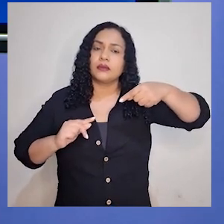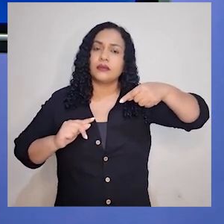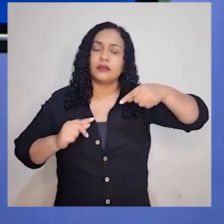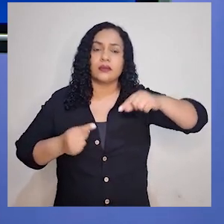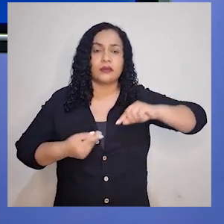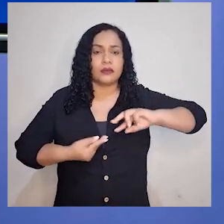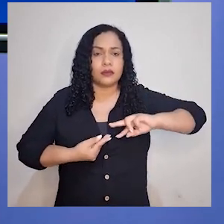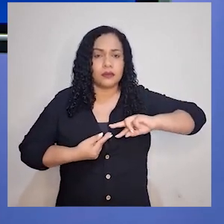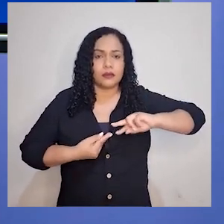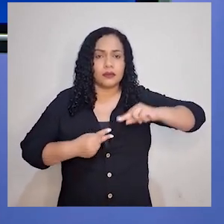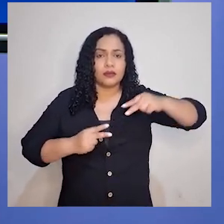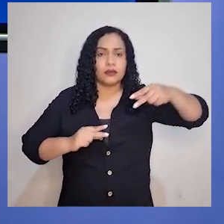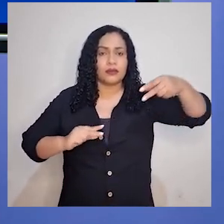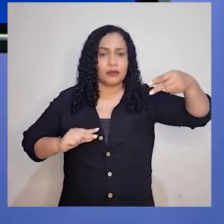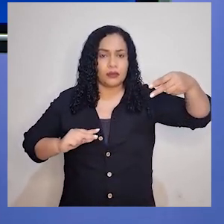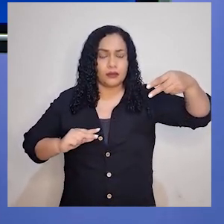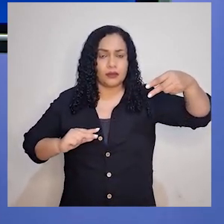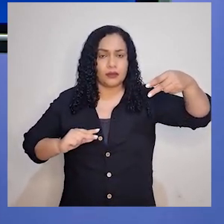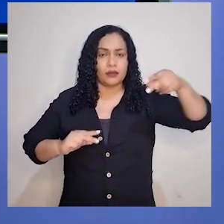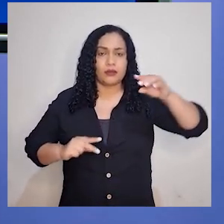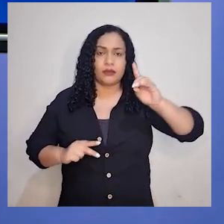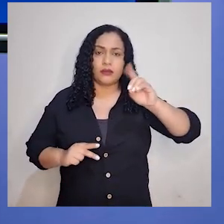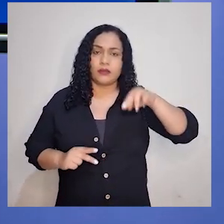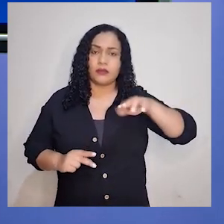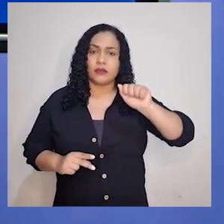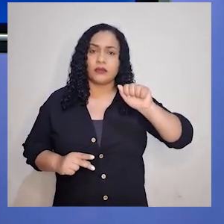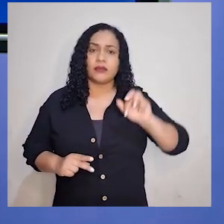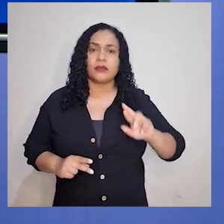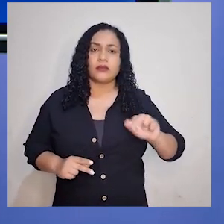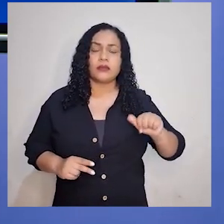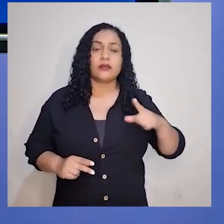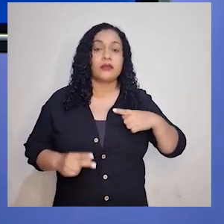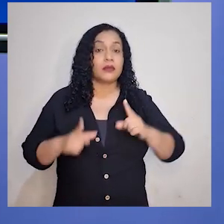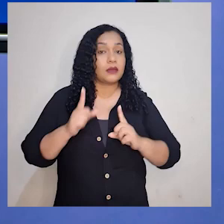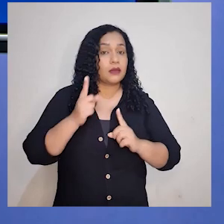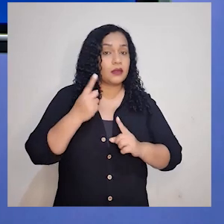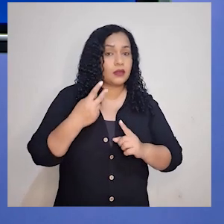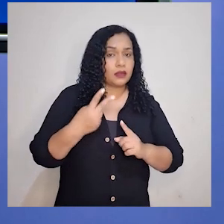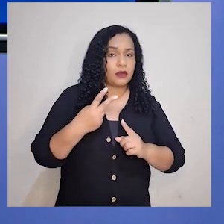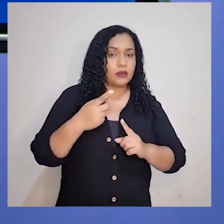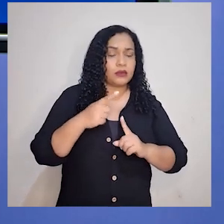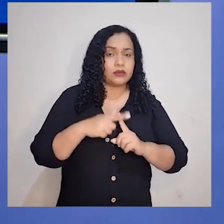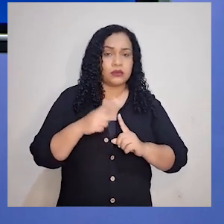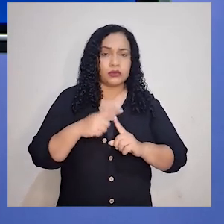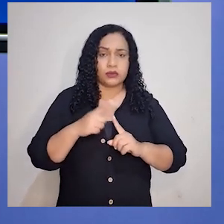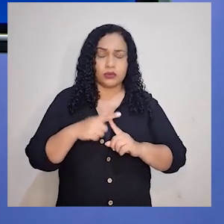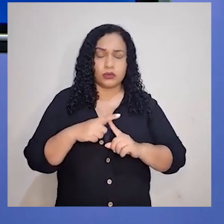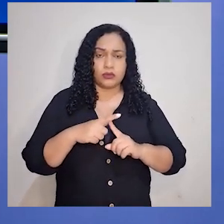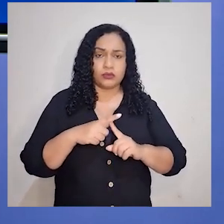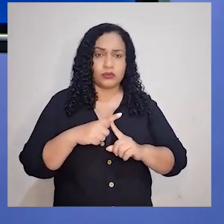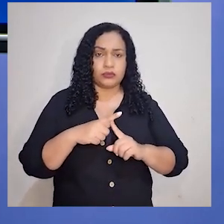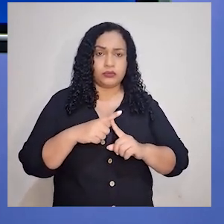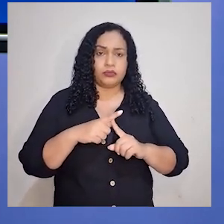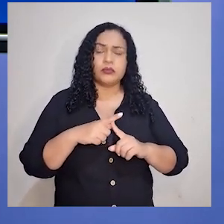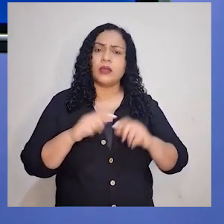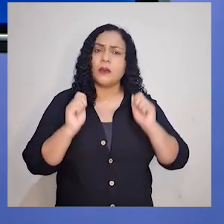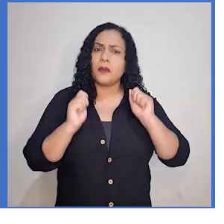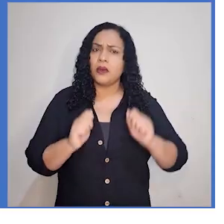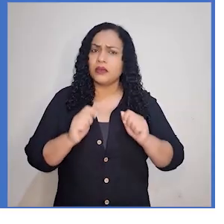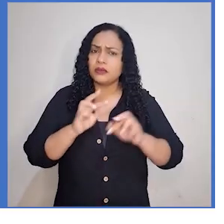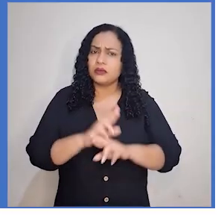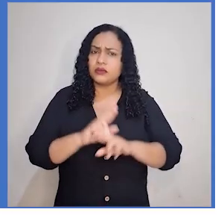desoxirribonucleico, DNA, e o ácido ribonucleico, que é o RNA, são os dois tipos de ácidos nucleicos